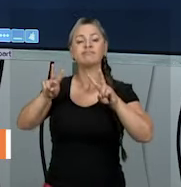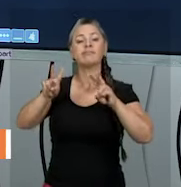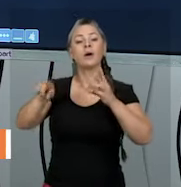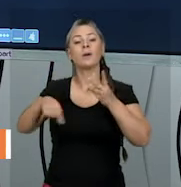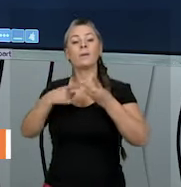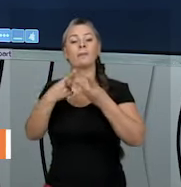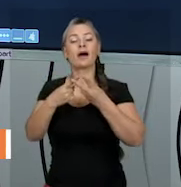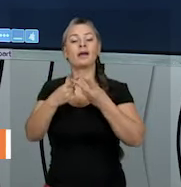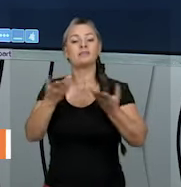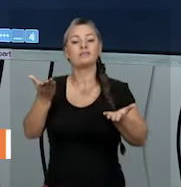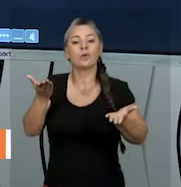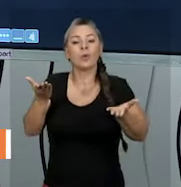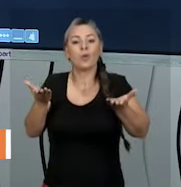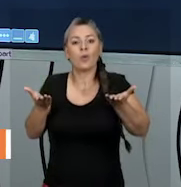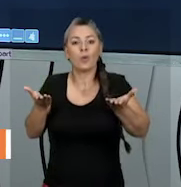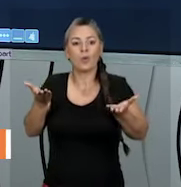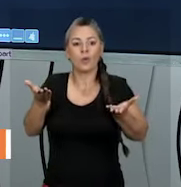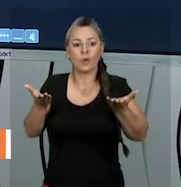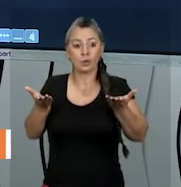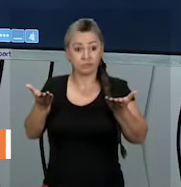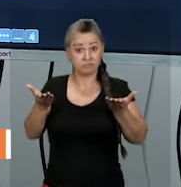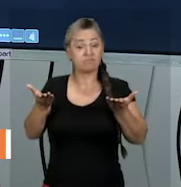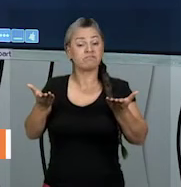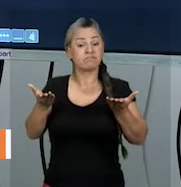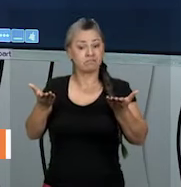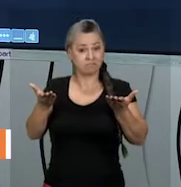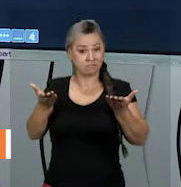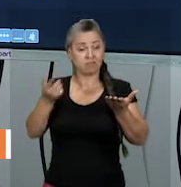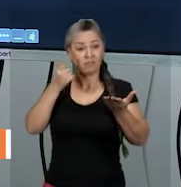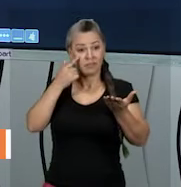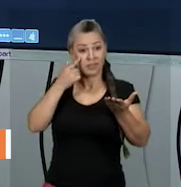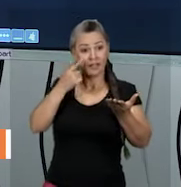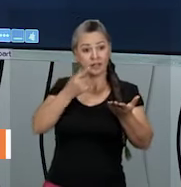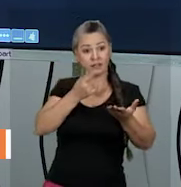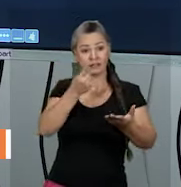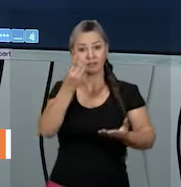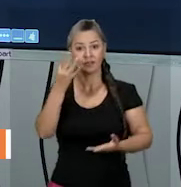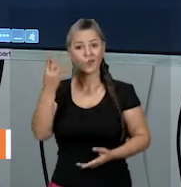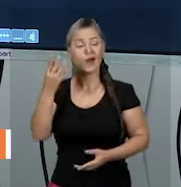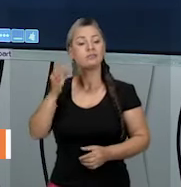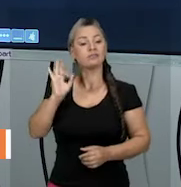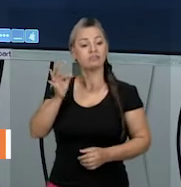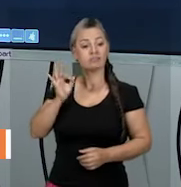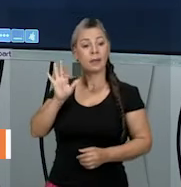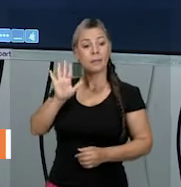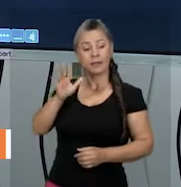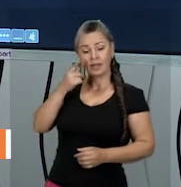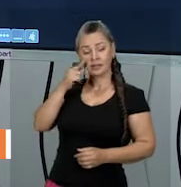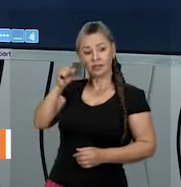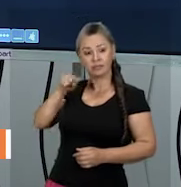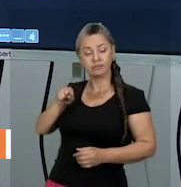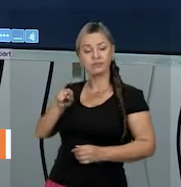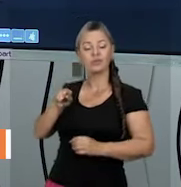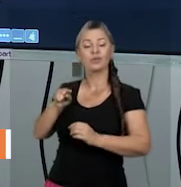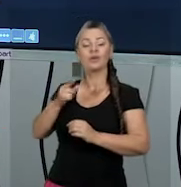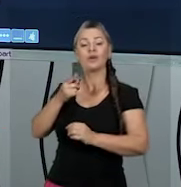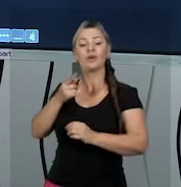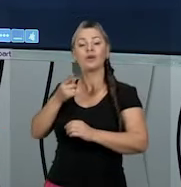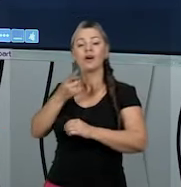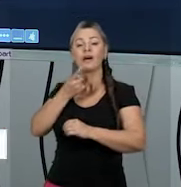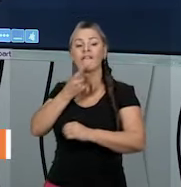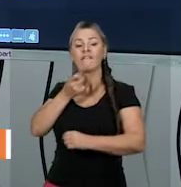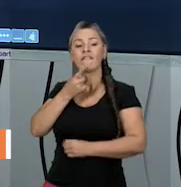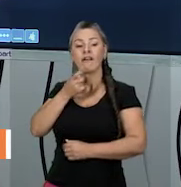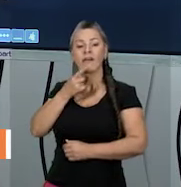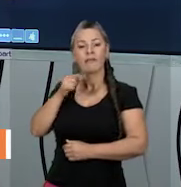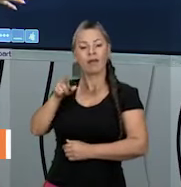Além dele, nós vamos ter o cerebelo, que é essa estrutura aqui em vermelho, que é responsável também